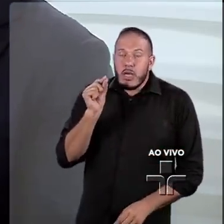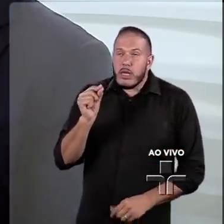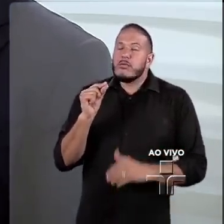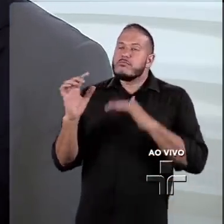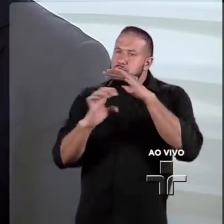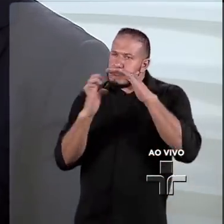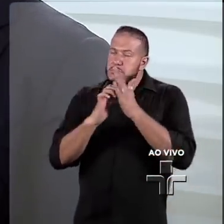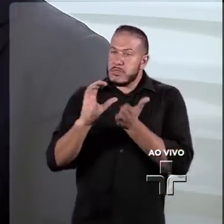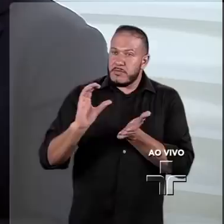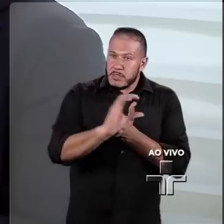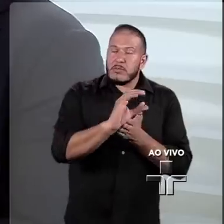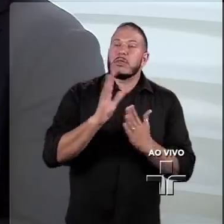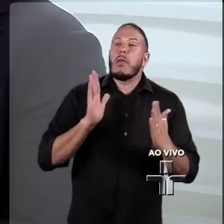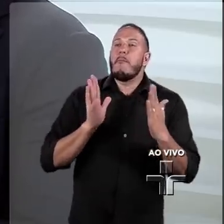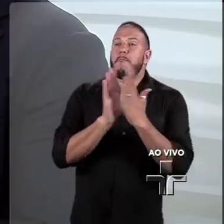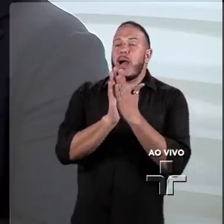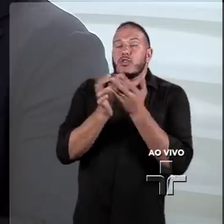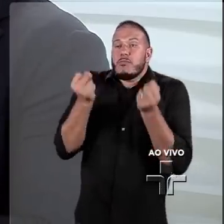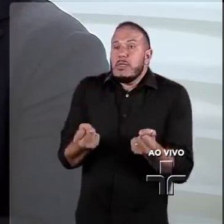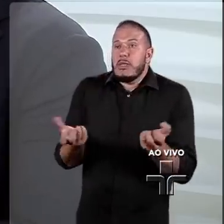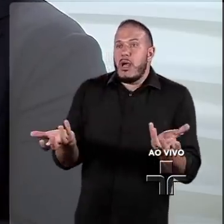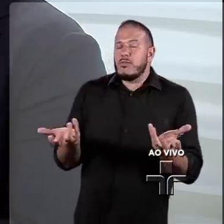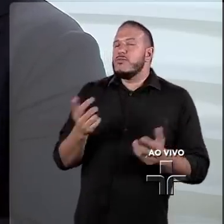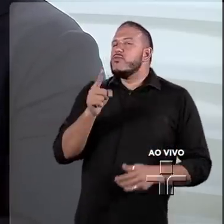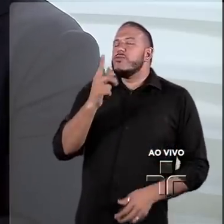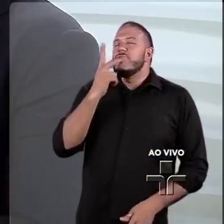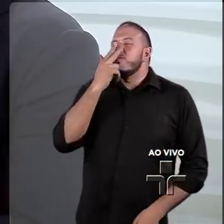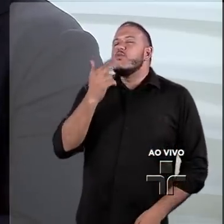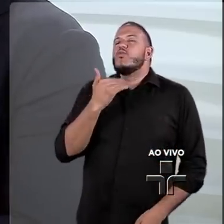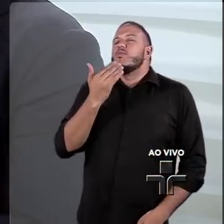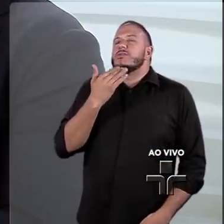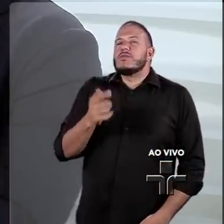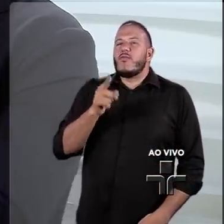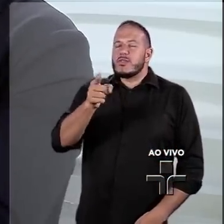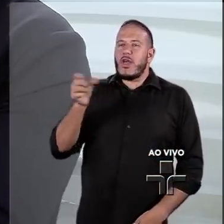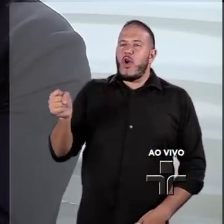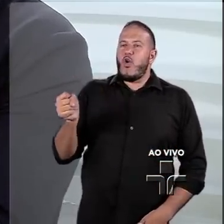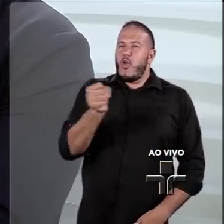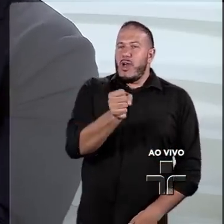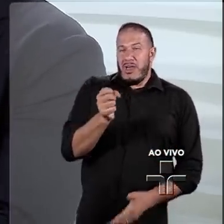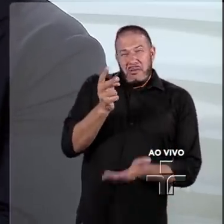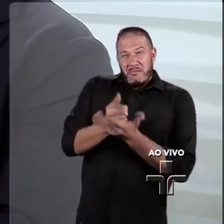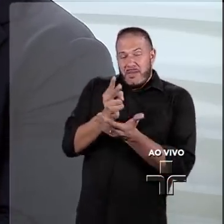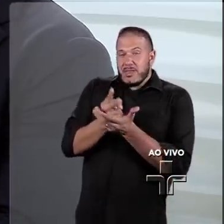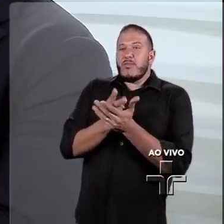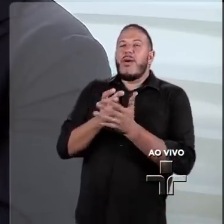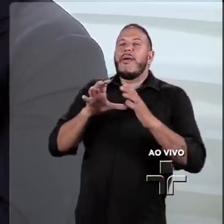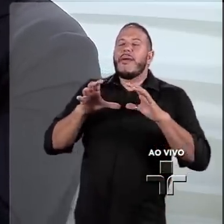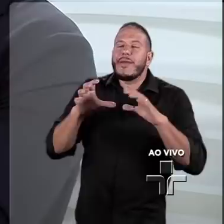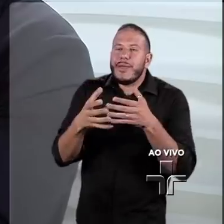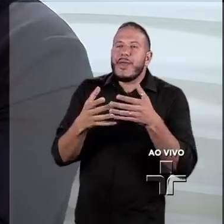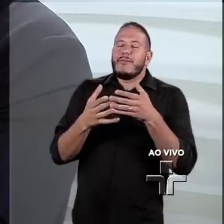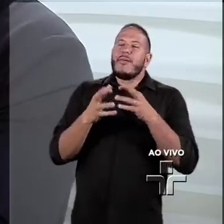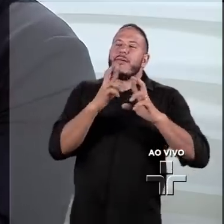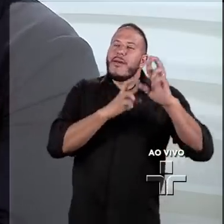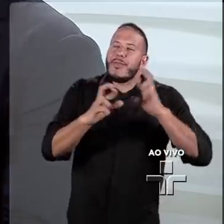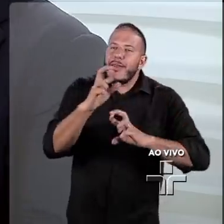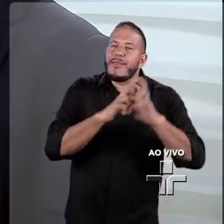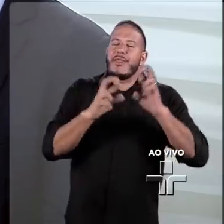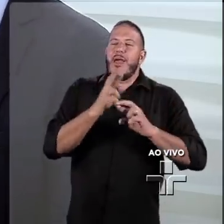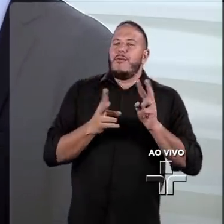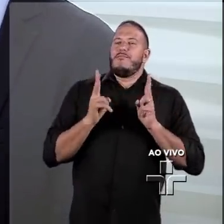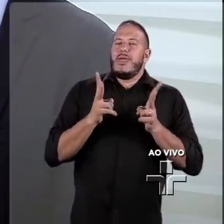de alto impacto. Não tem sentido você colocar a mesma equipe para analisar com o mesmo